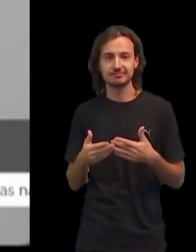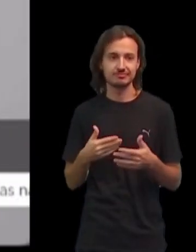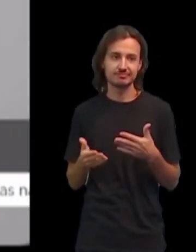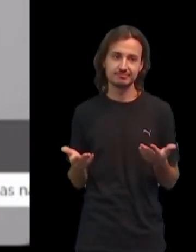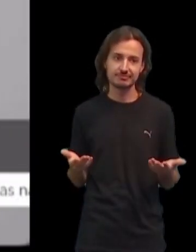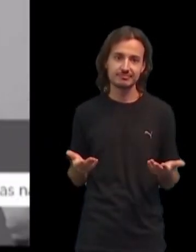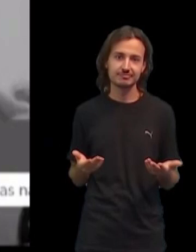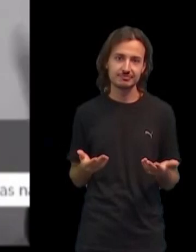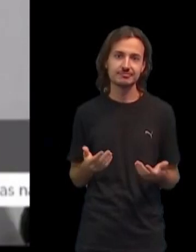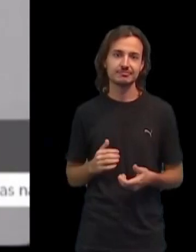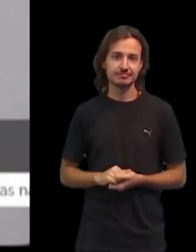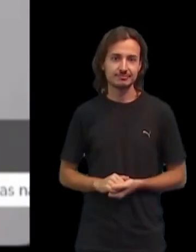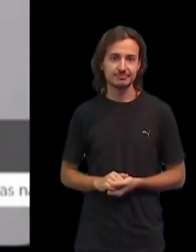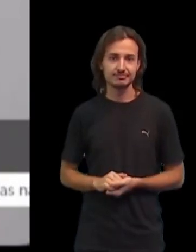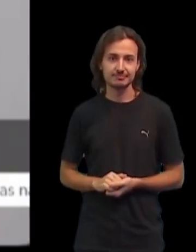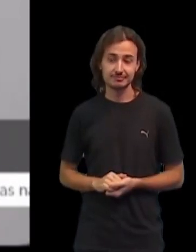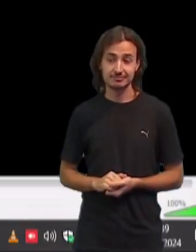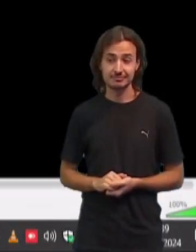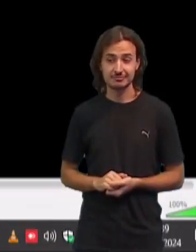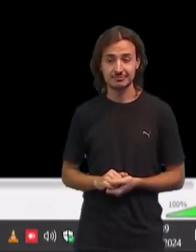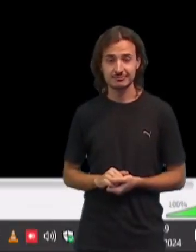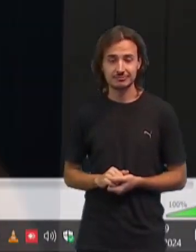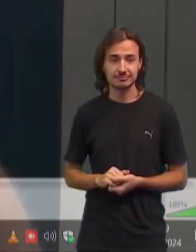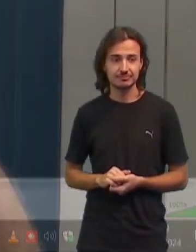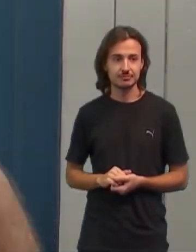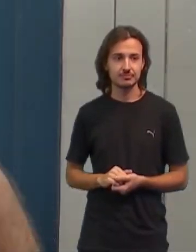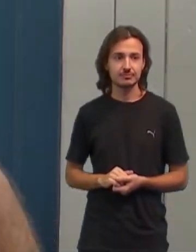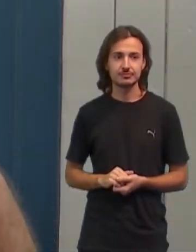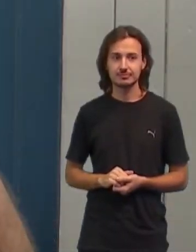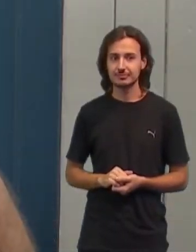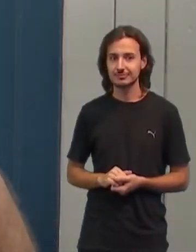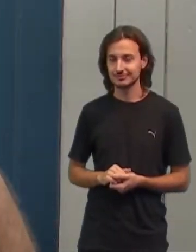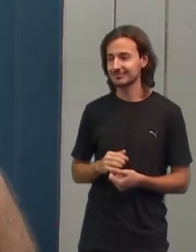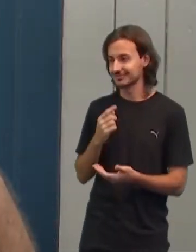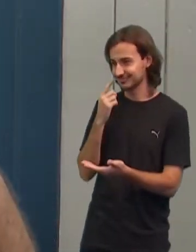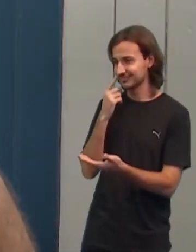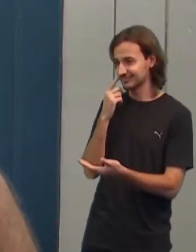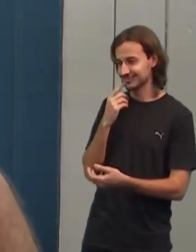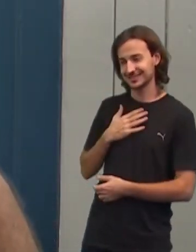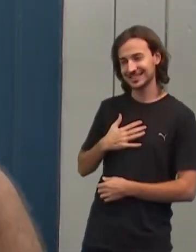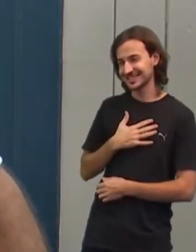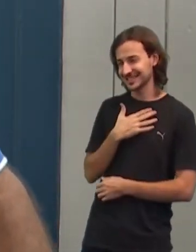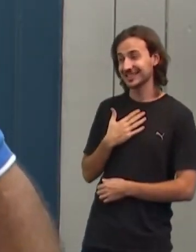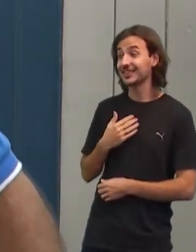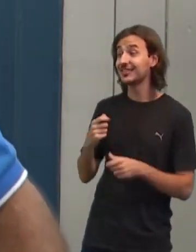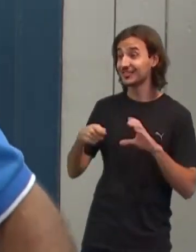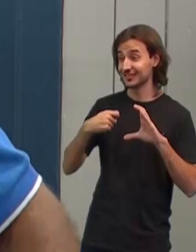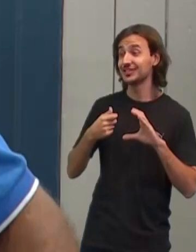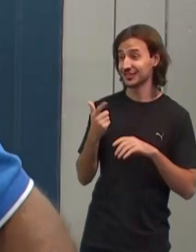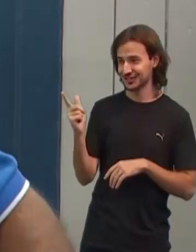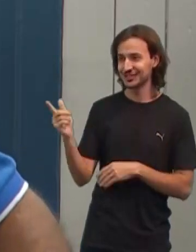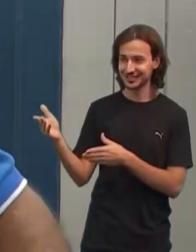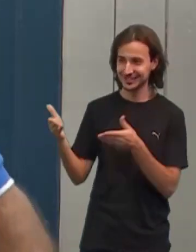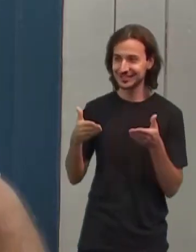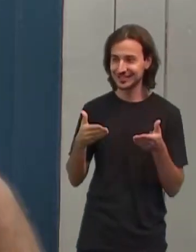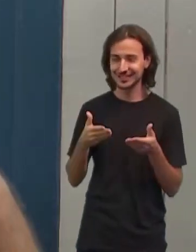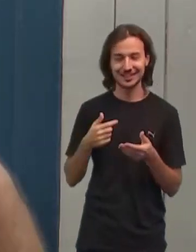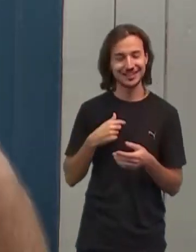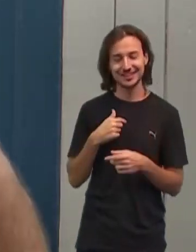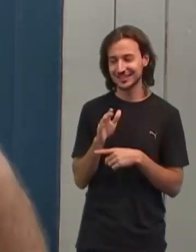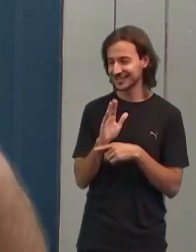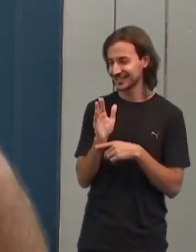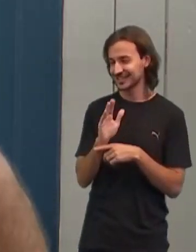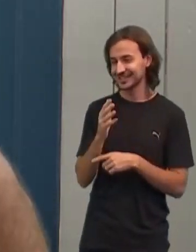tá numa maravilha que ele não gostaria. Adorei. Põe o outro vídeo para mim, por favor. Estava